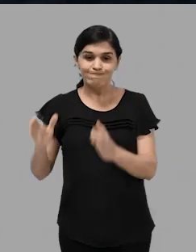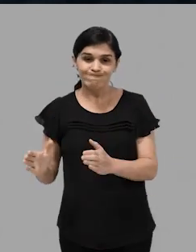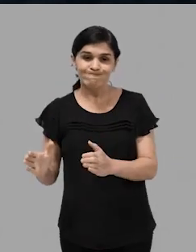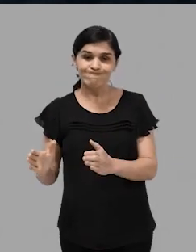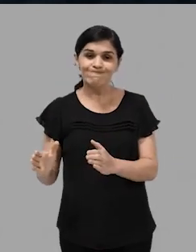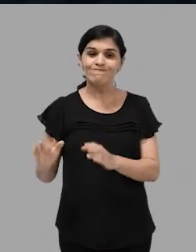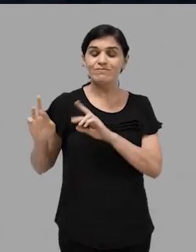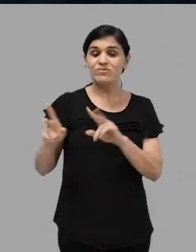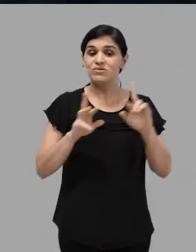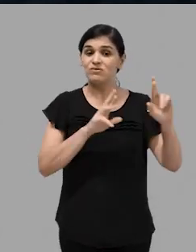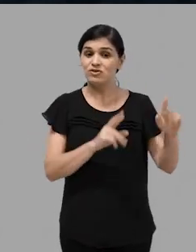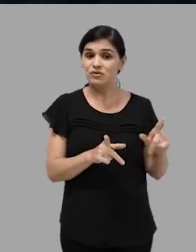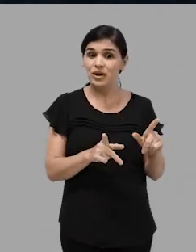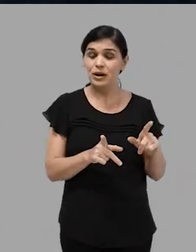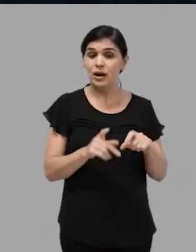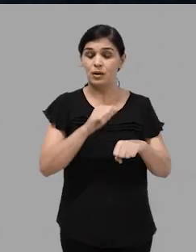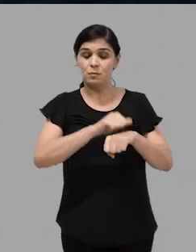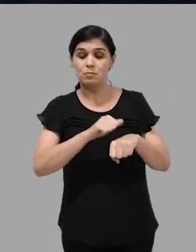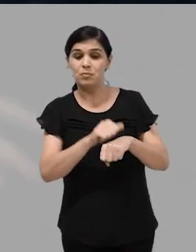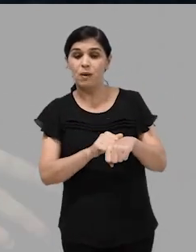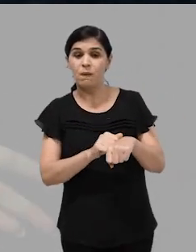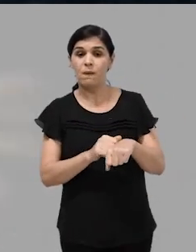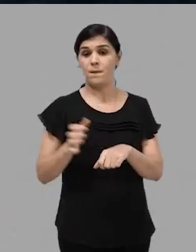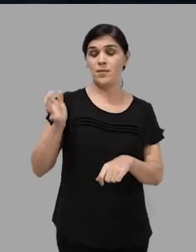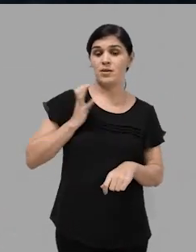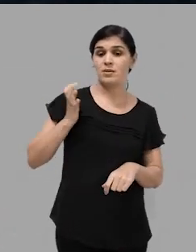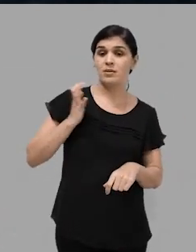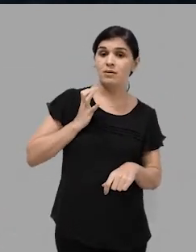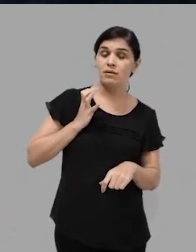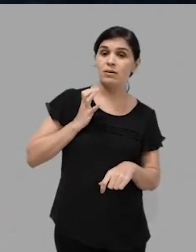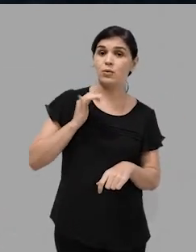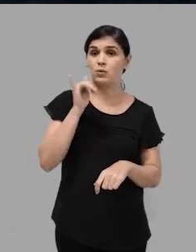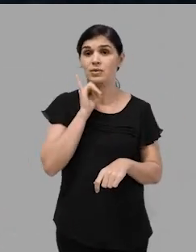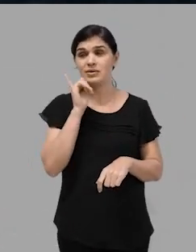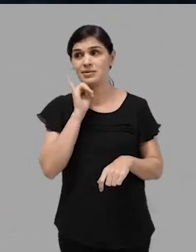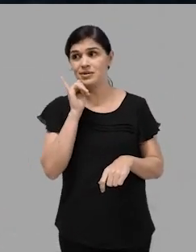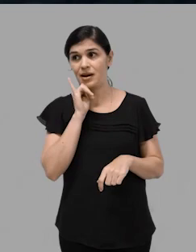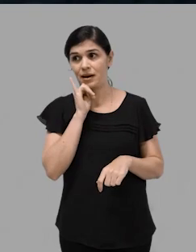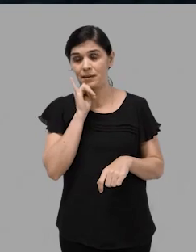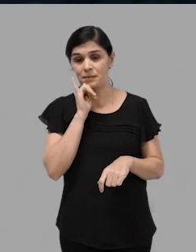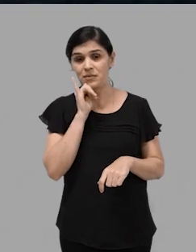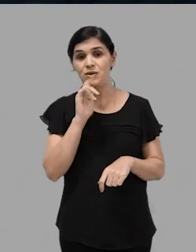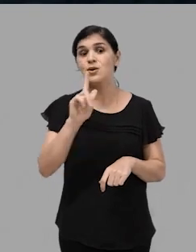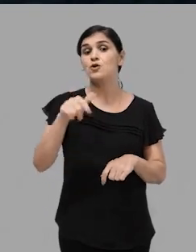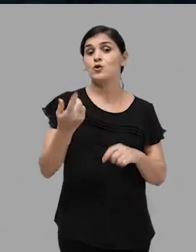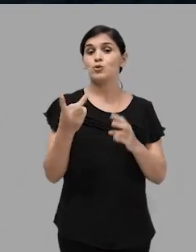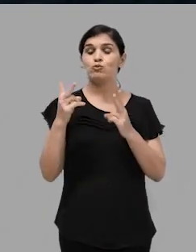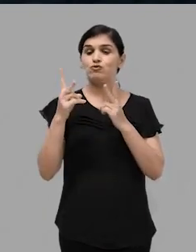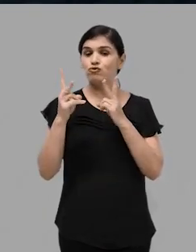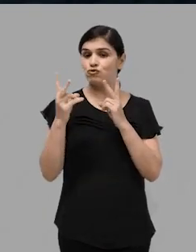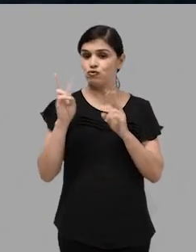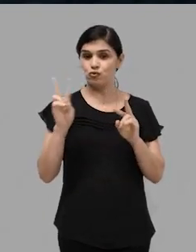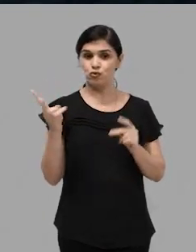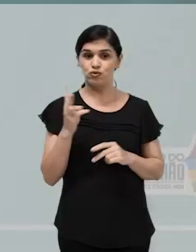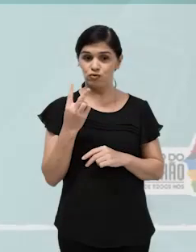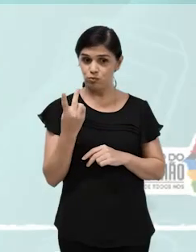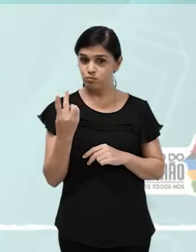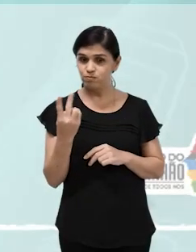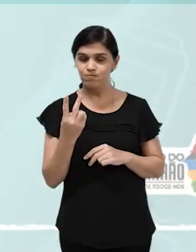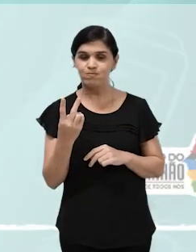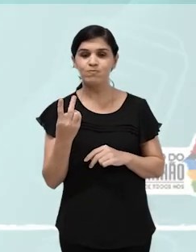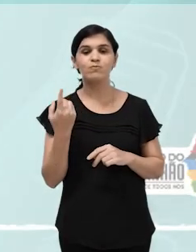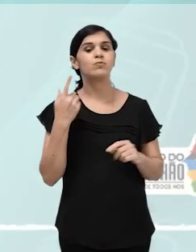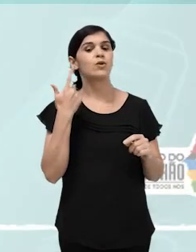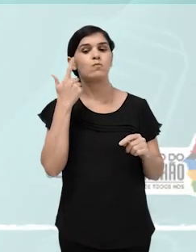pessoa amava e o ser amado ficava lá onde ele estava mesmo, não rolava, tá bom? Então, vamos para as próximas